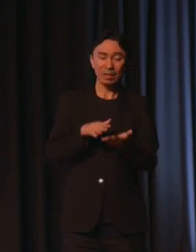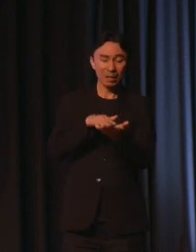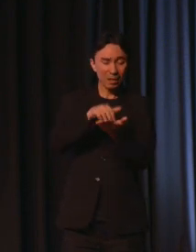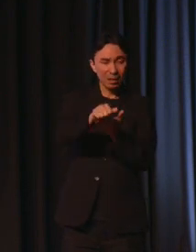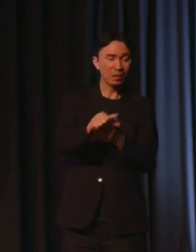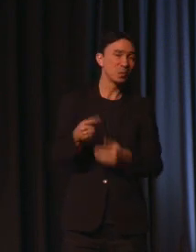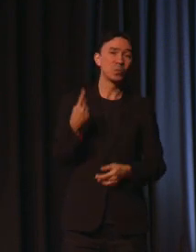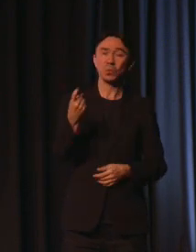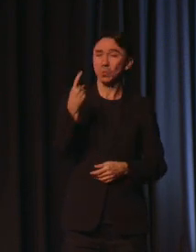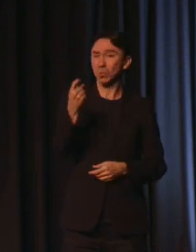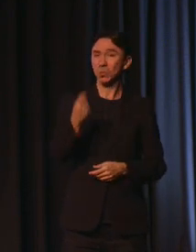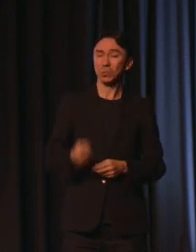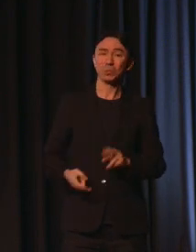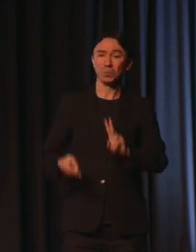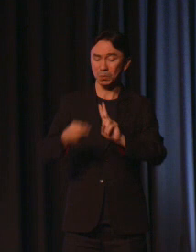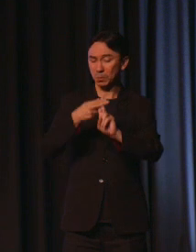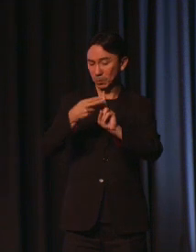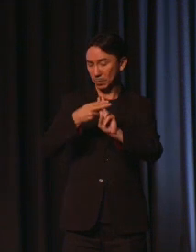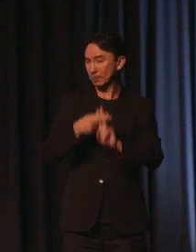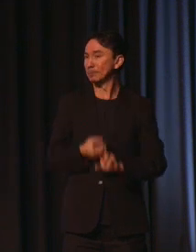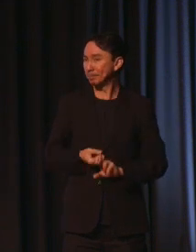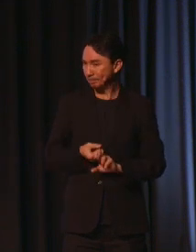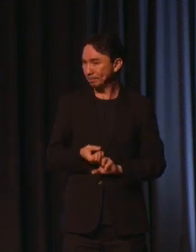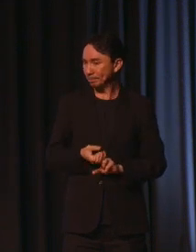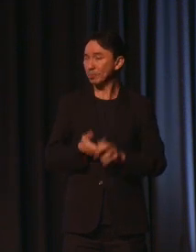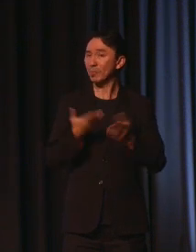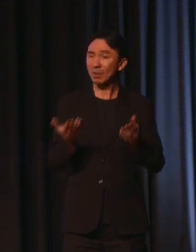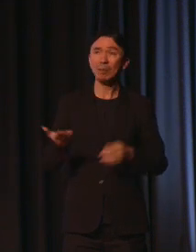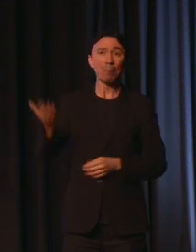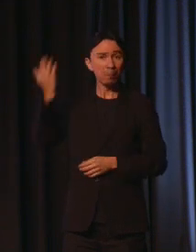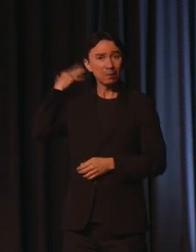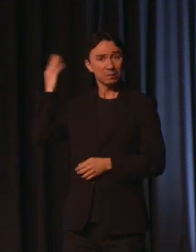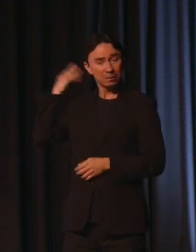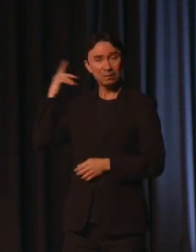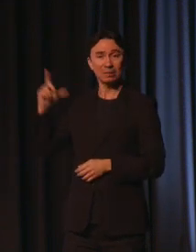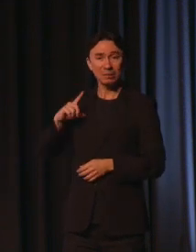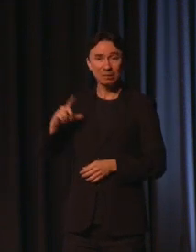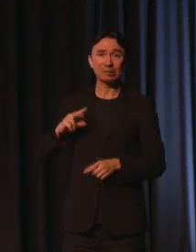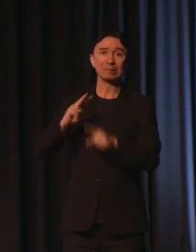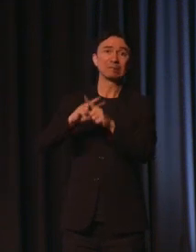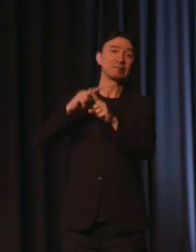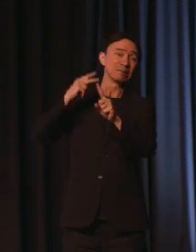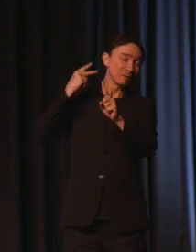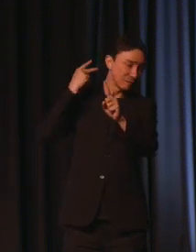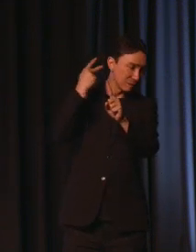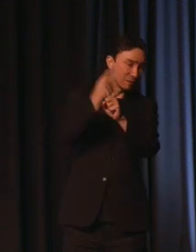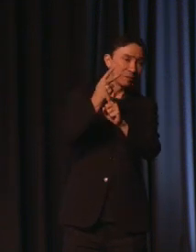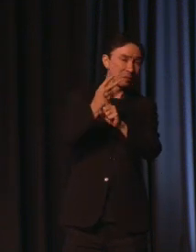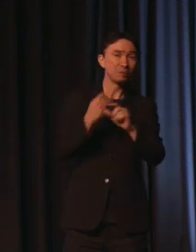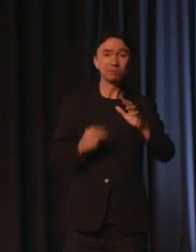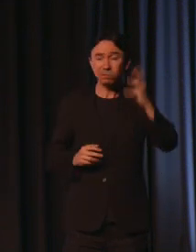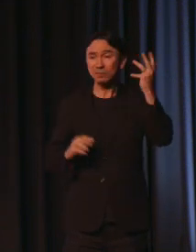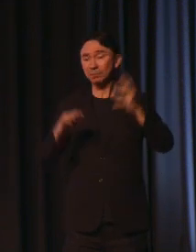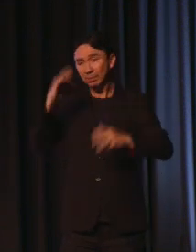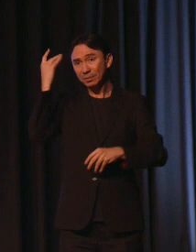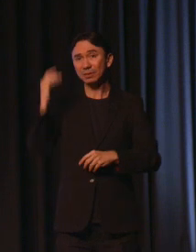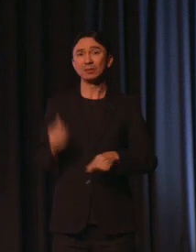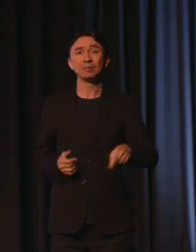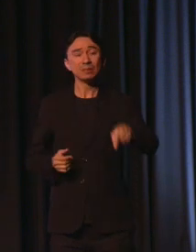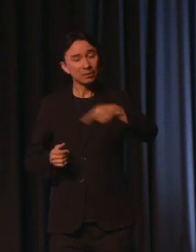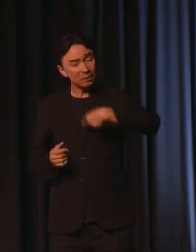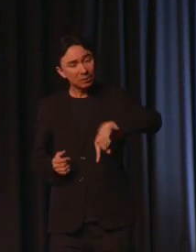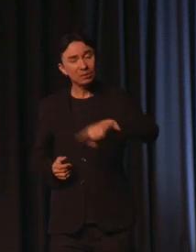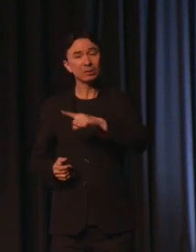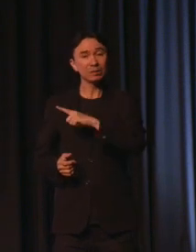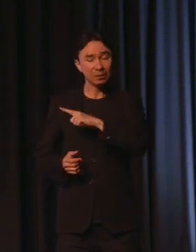estiver. Tá? Então, a duplicidade ela aconteceu no passado, e a gente tem trabalhado nessa situação para unificar